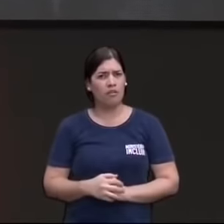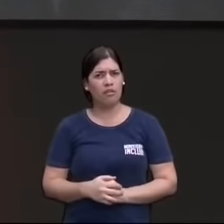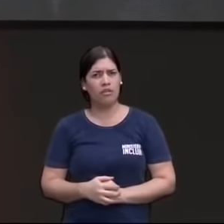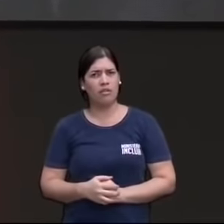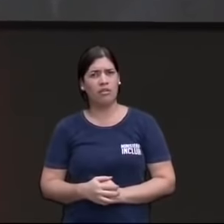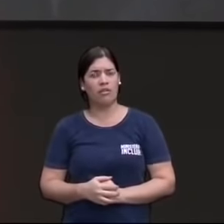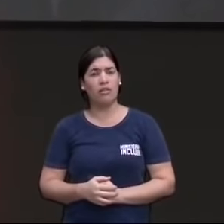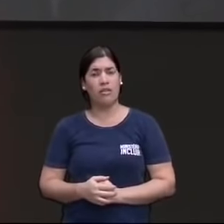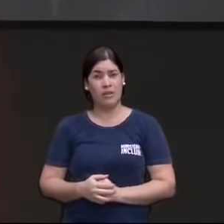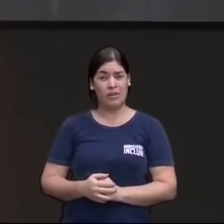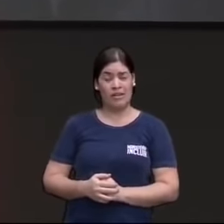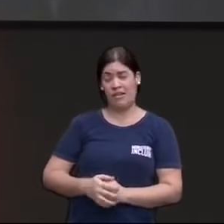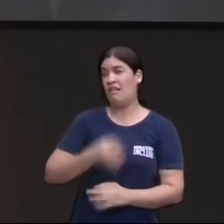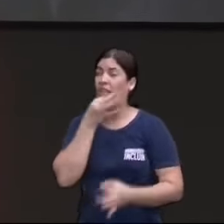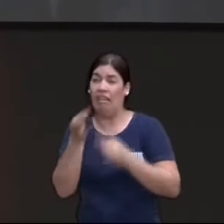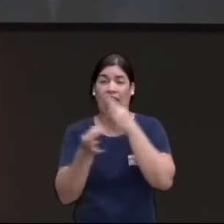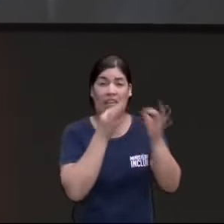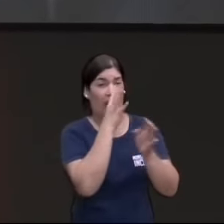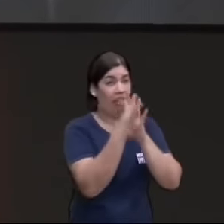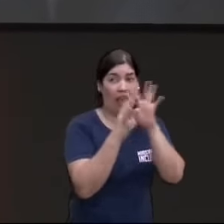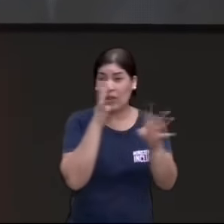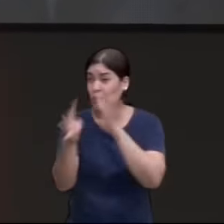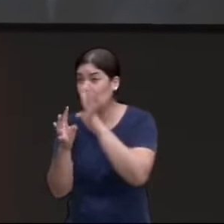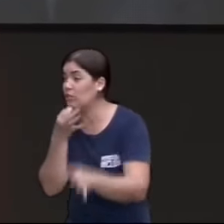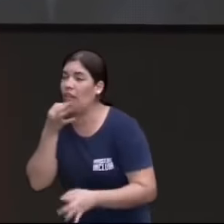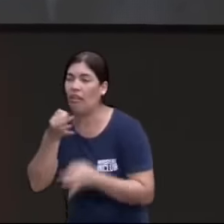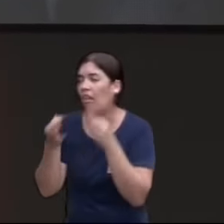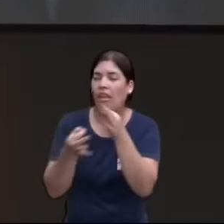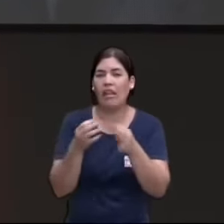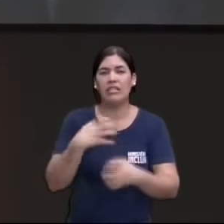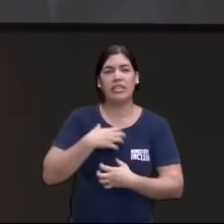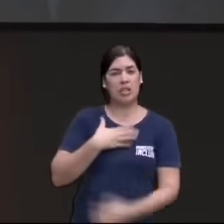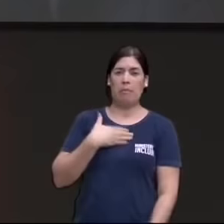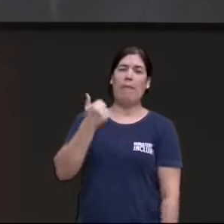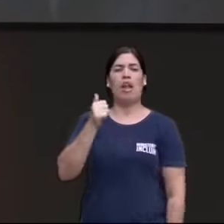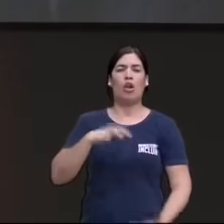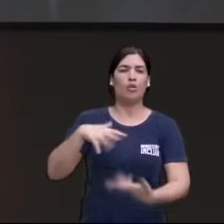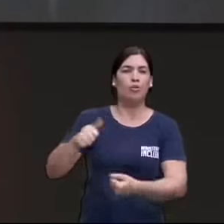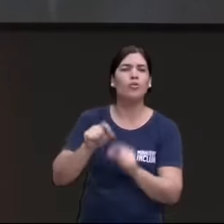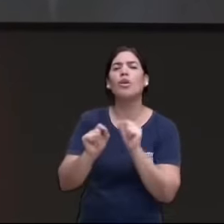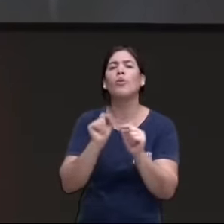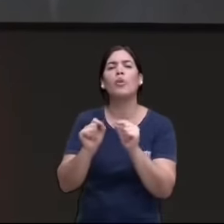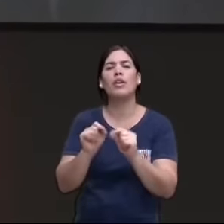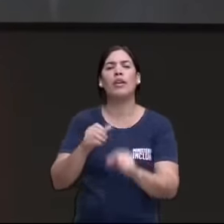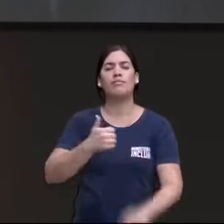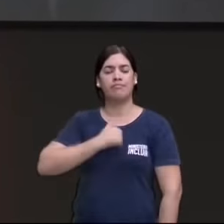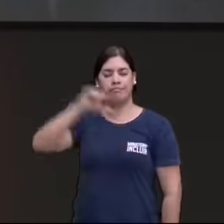espírito crítico, critica todo mundo, eles querem se sentir os melhores do mundo, sabe o nome disso? Baixa autoestima.